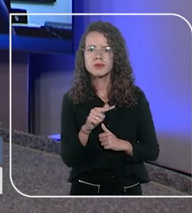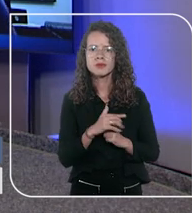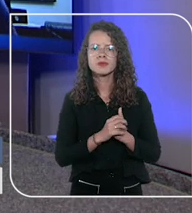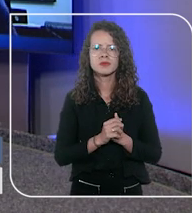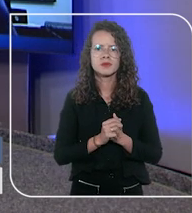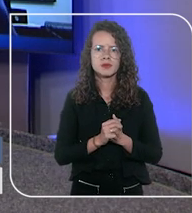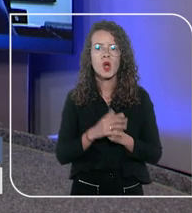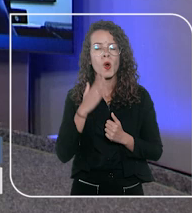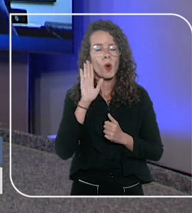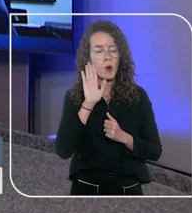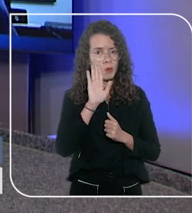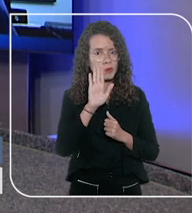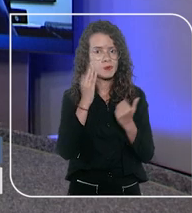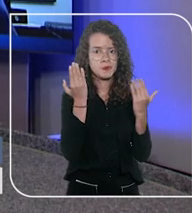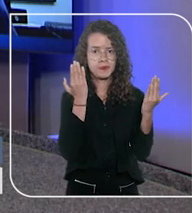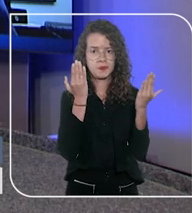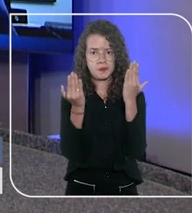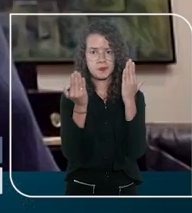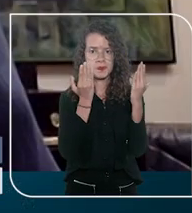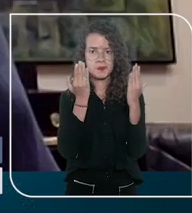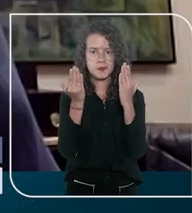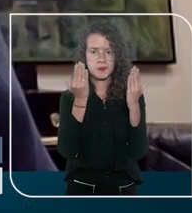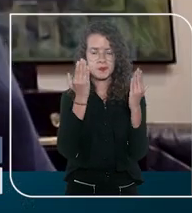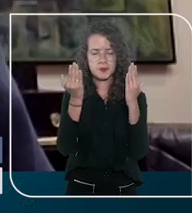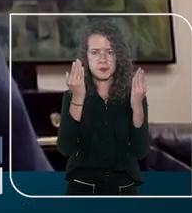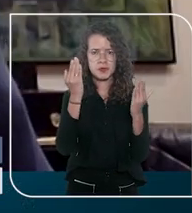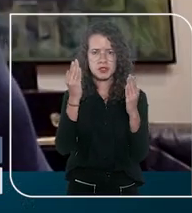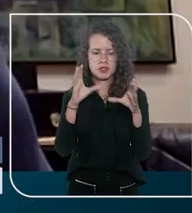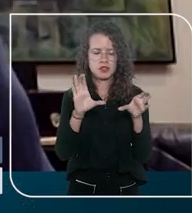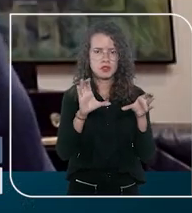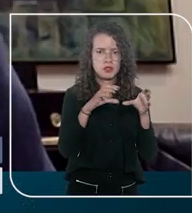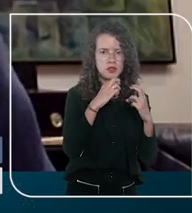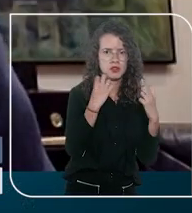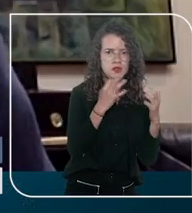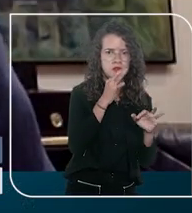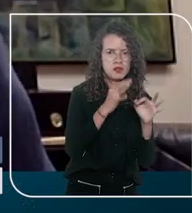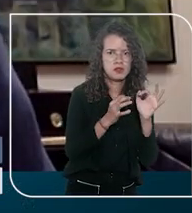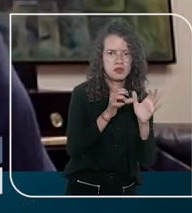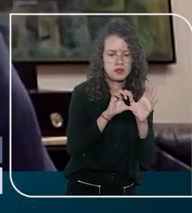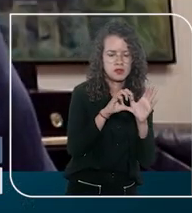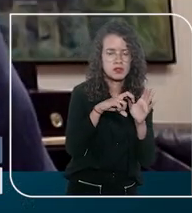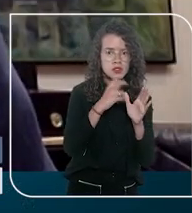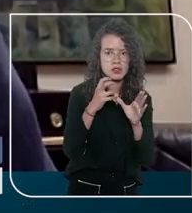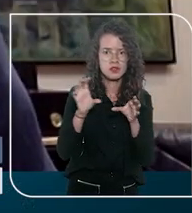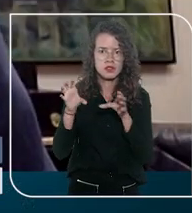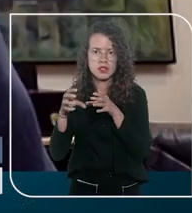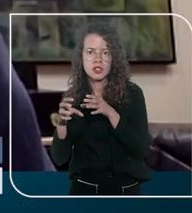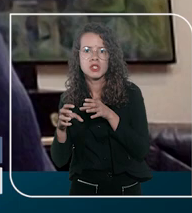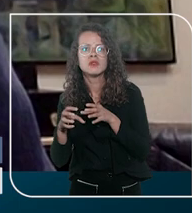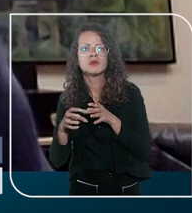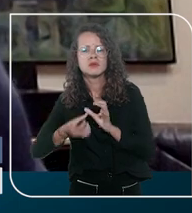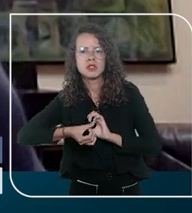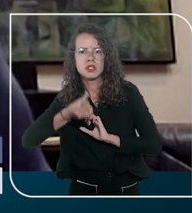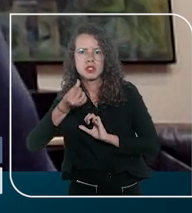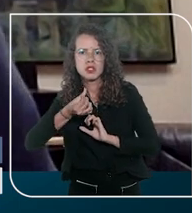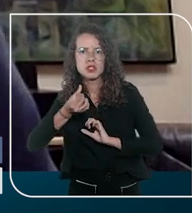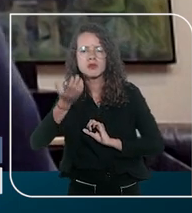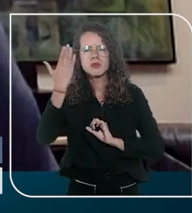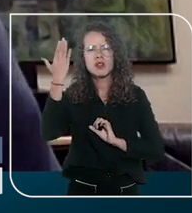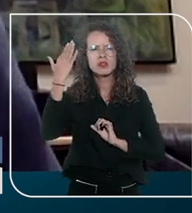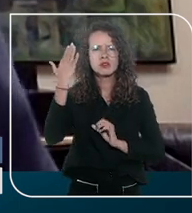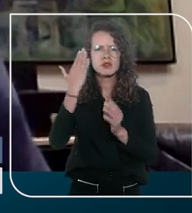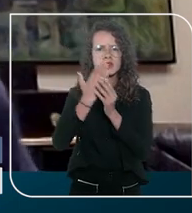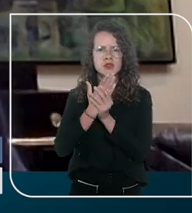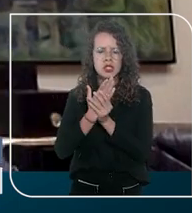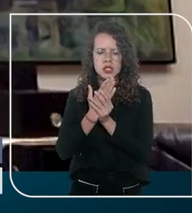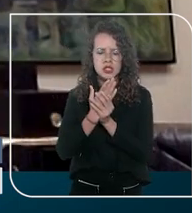Olha, os paradigmas aí da quinta e sexta turma foram até tratados num julgado também,